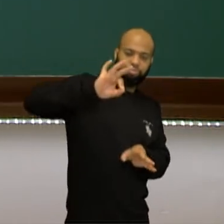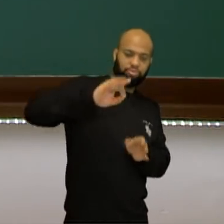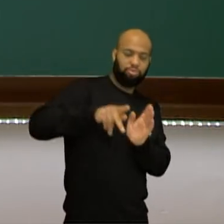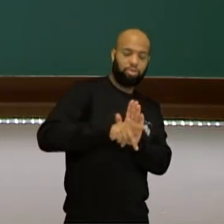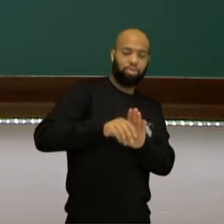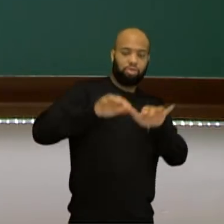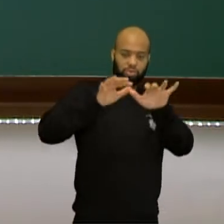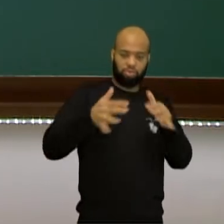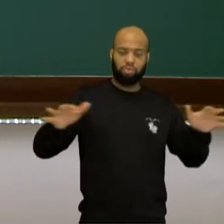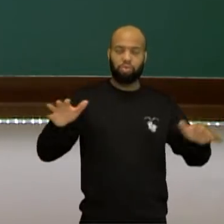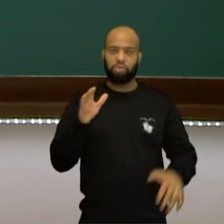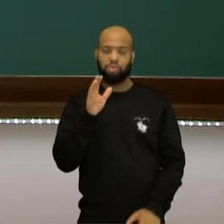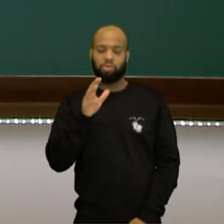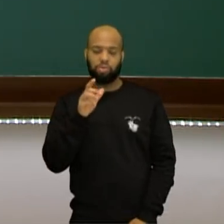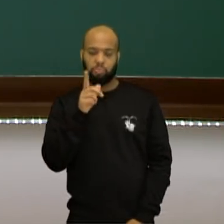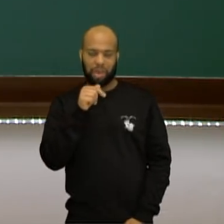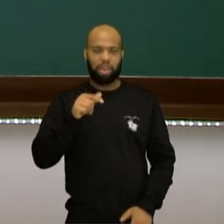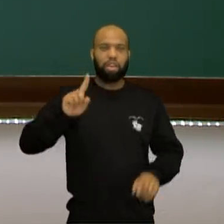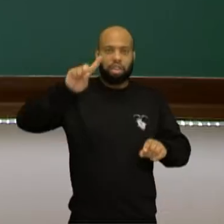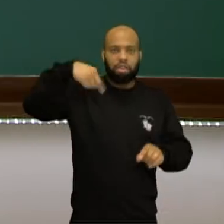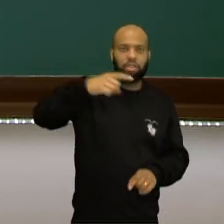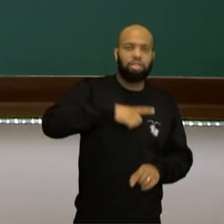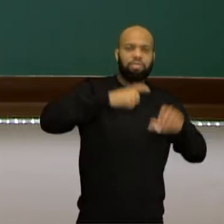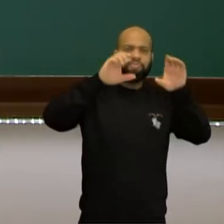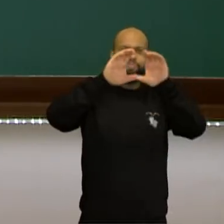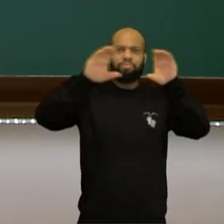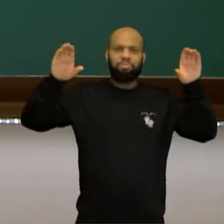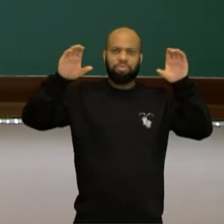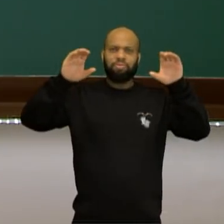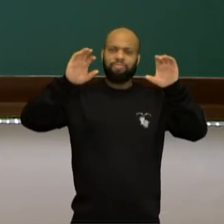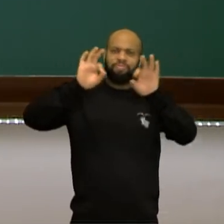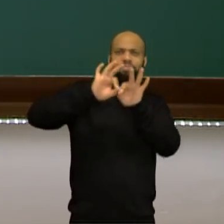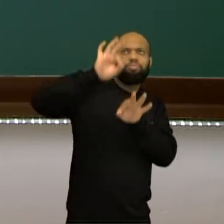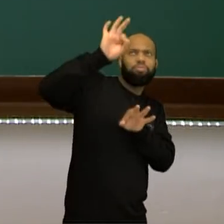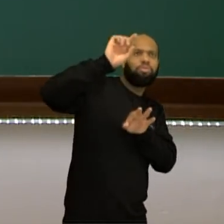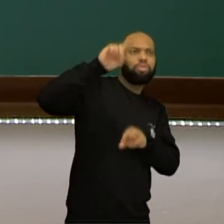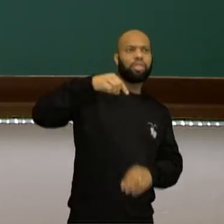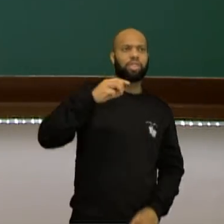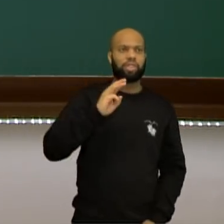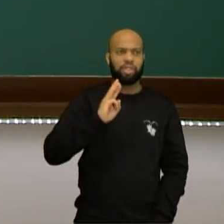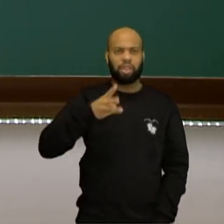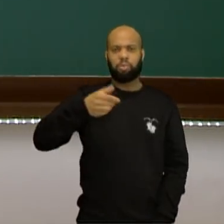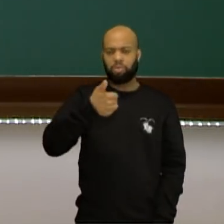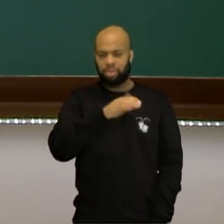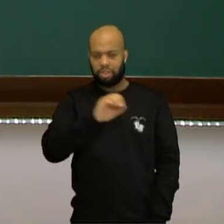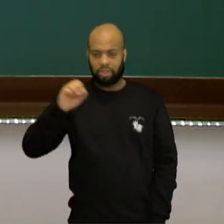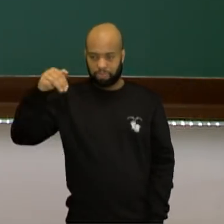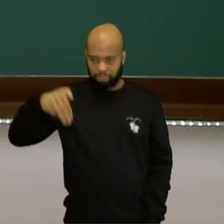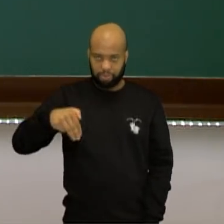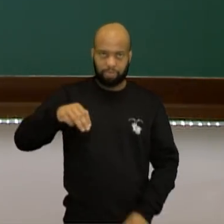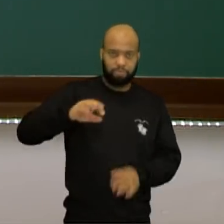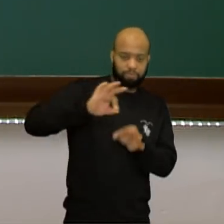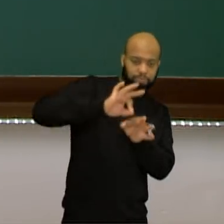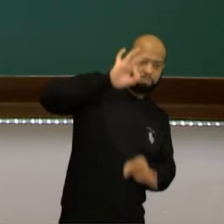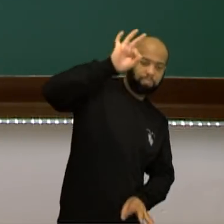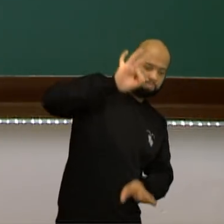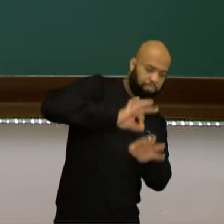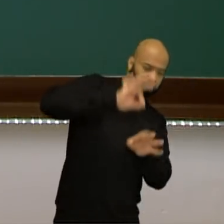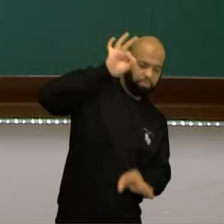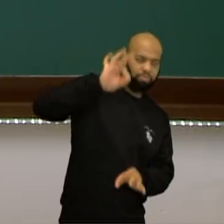e depois a altitude lá em cima, o avião com 3.100 metros de distância daqui do